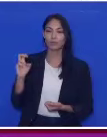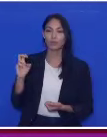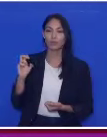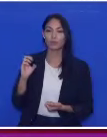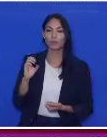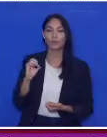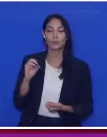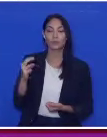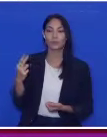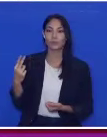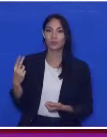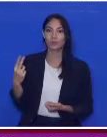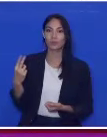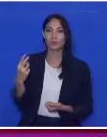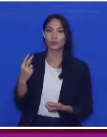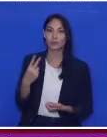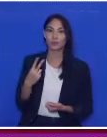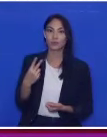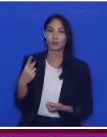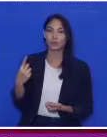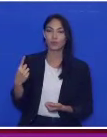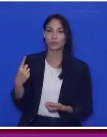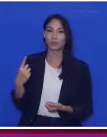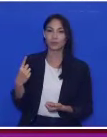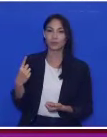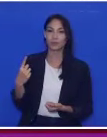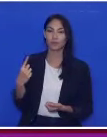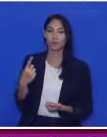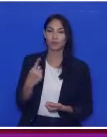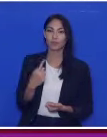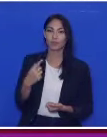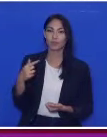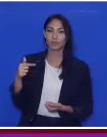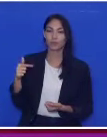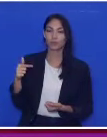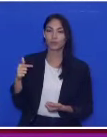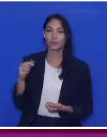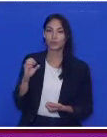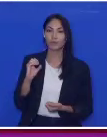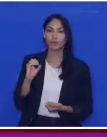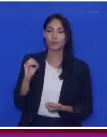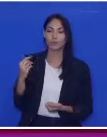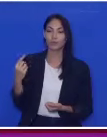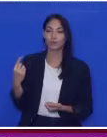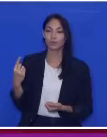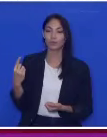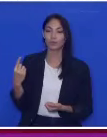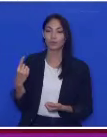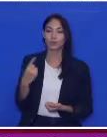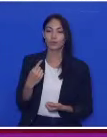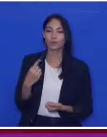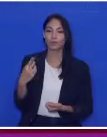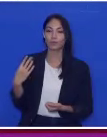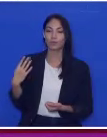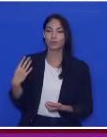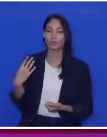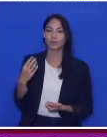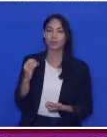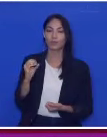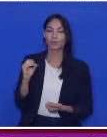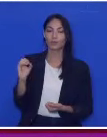05, 02, 21, 17, 01,